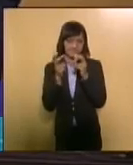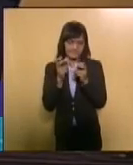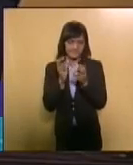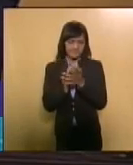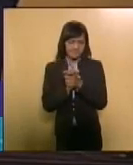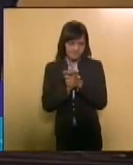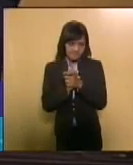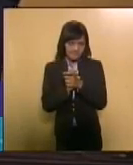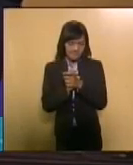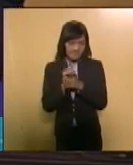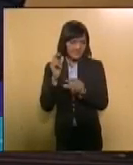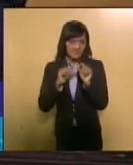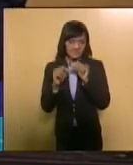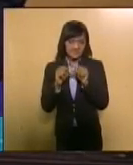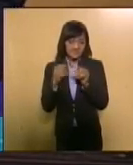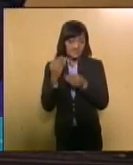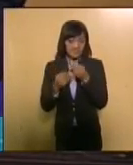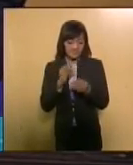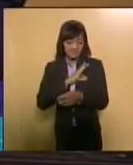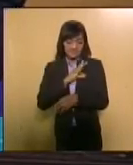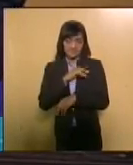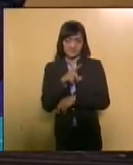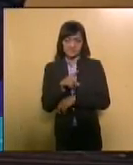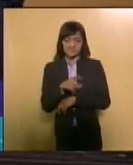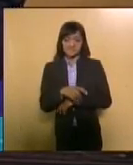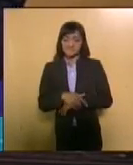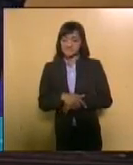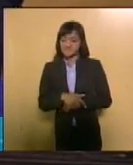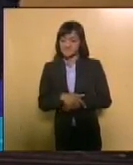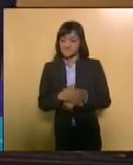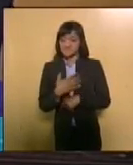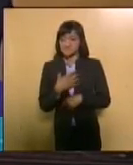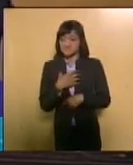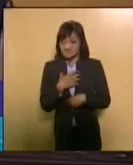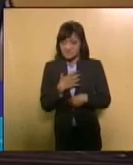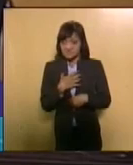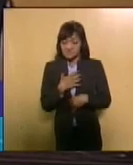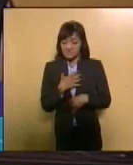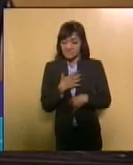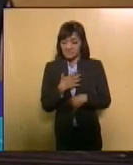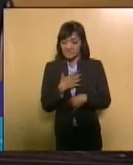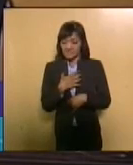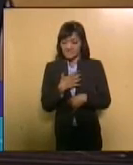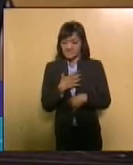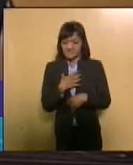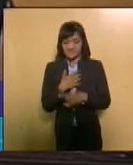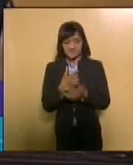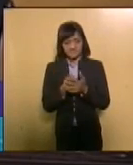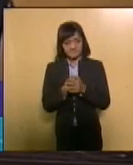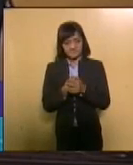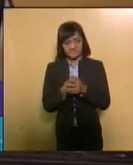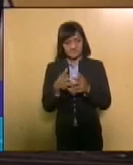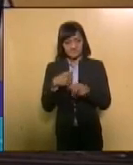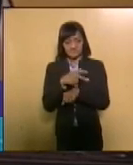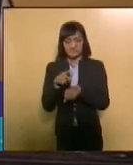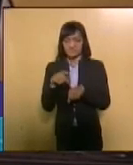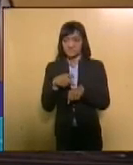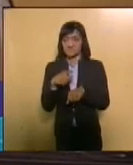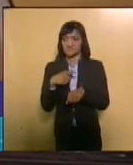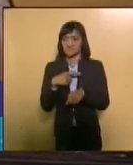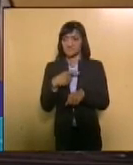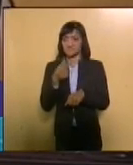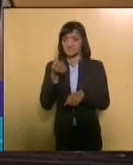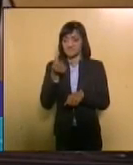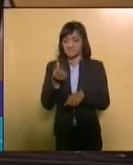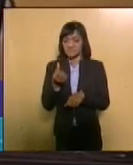elas a segurança me chamaram muito atenção um país que tem sete